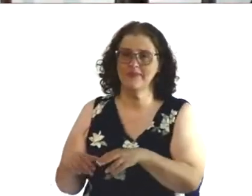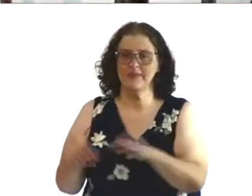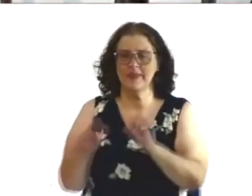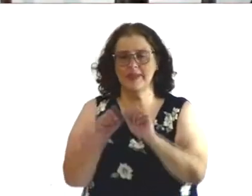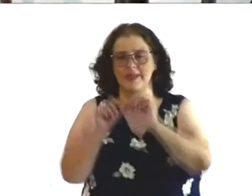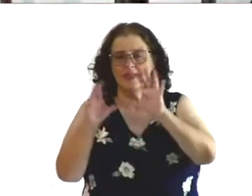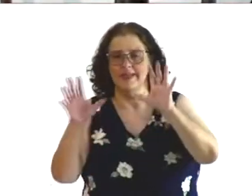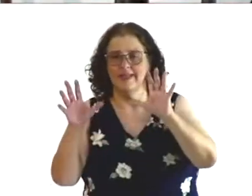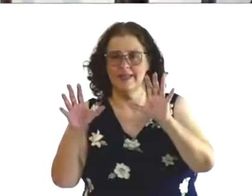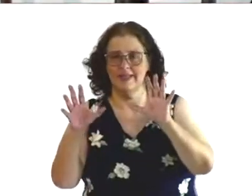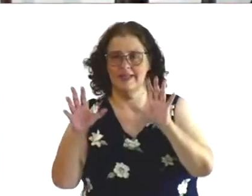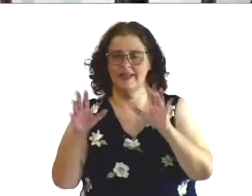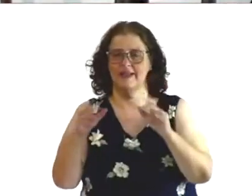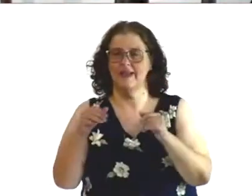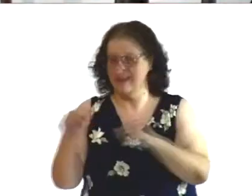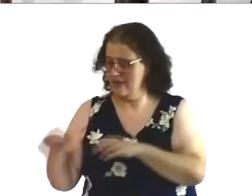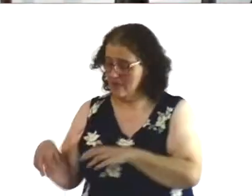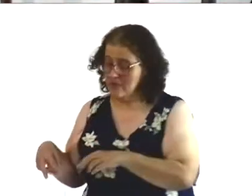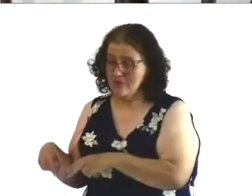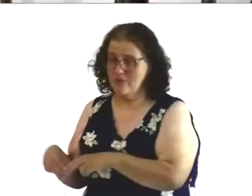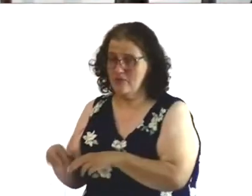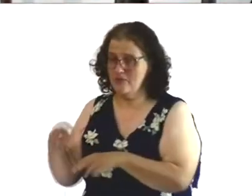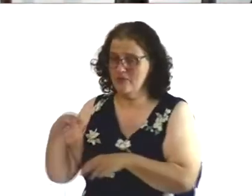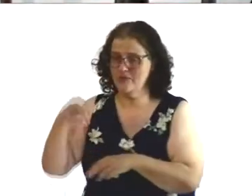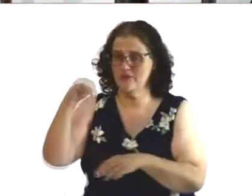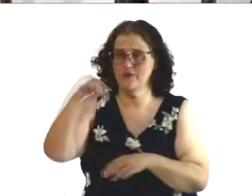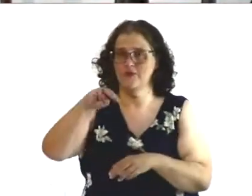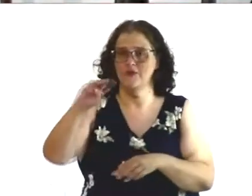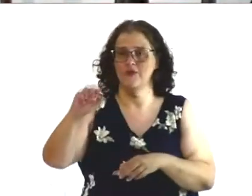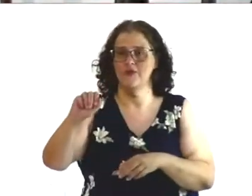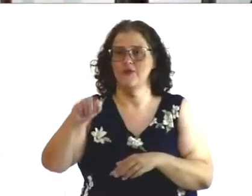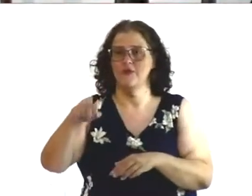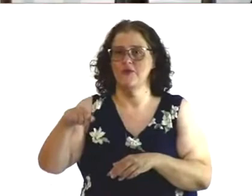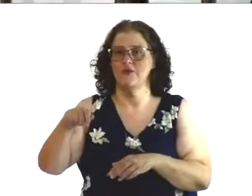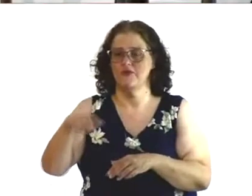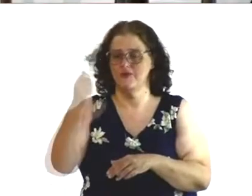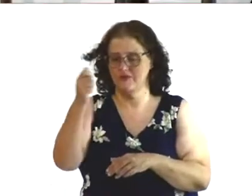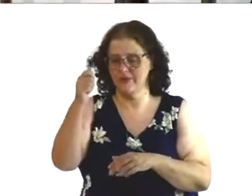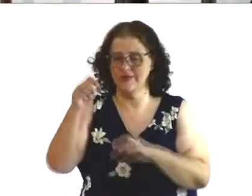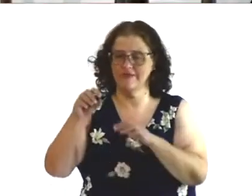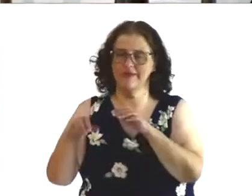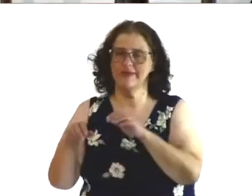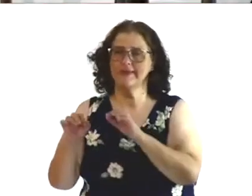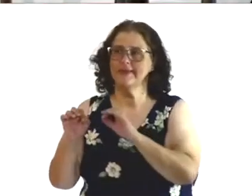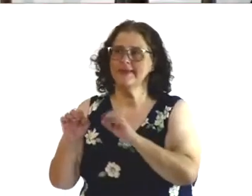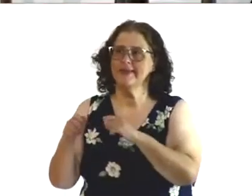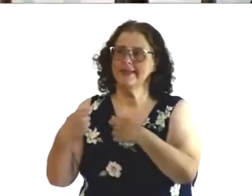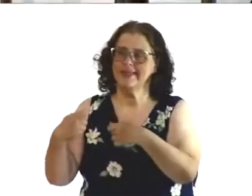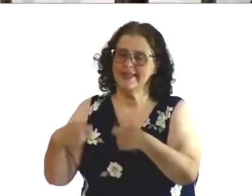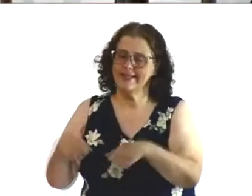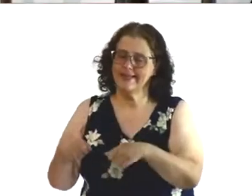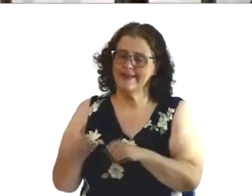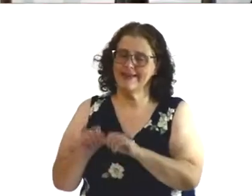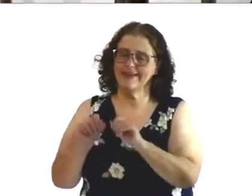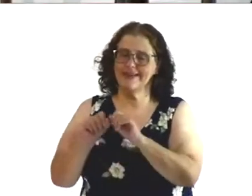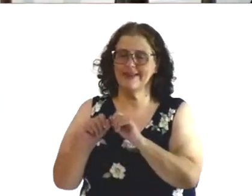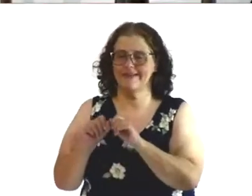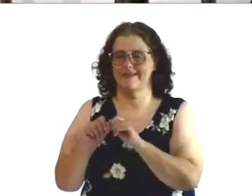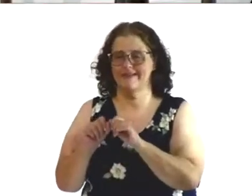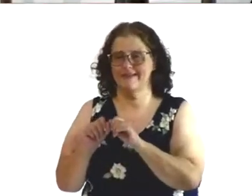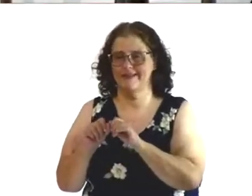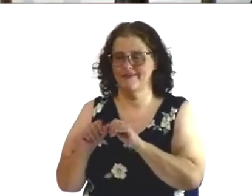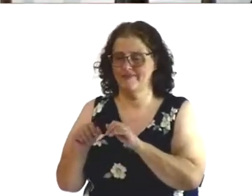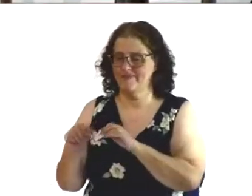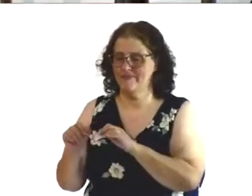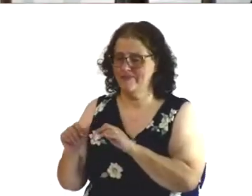uma realidade. Vejam aqueles de Faraó, por exemplo, quando Moisés estabeleceu as chamadas